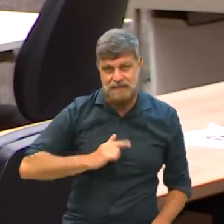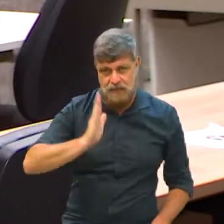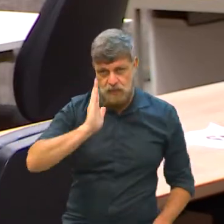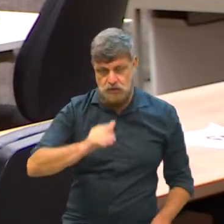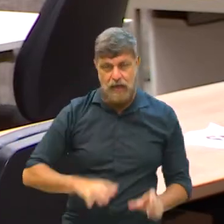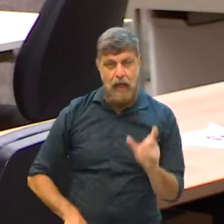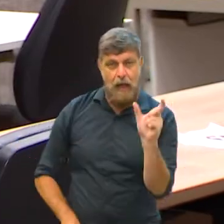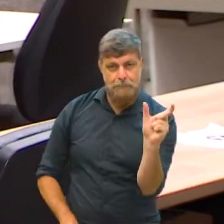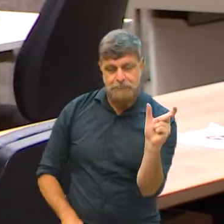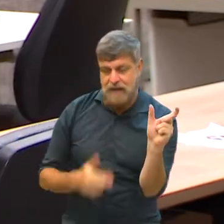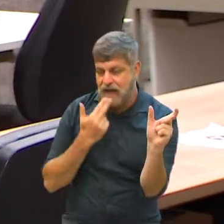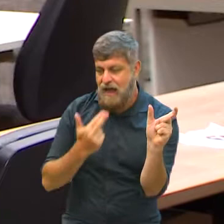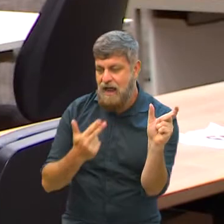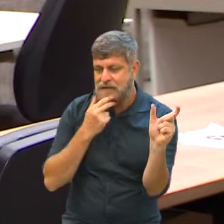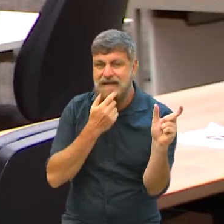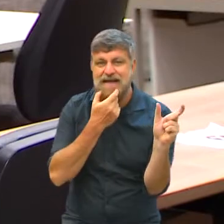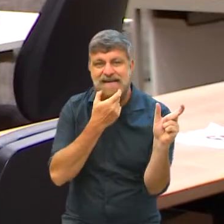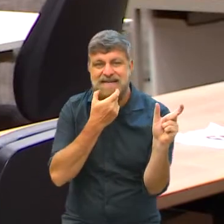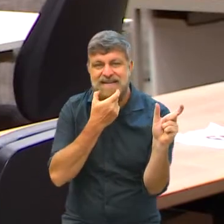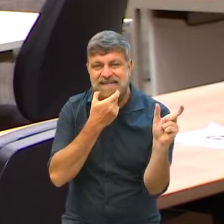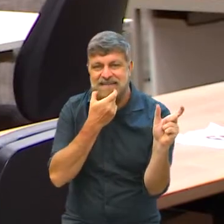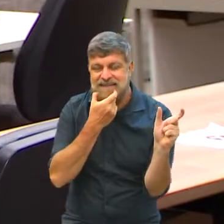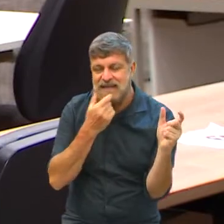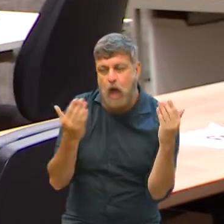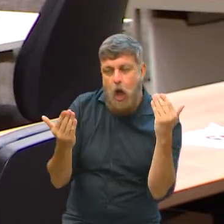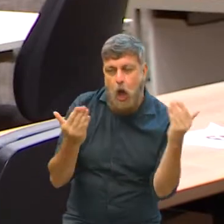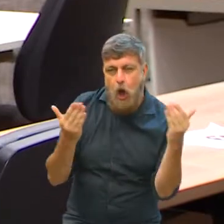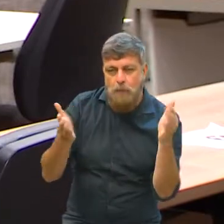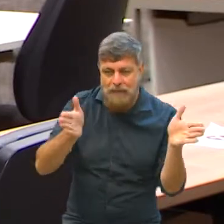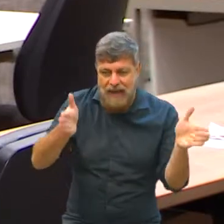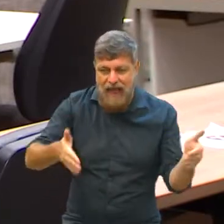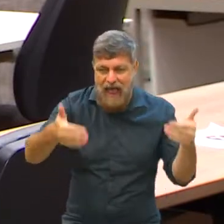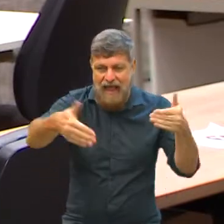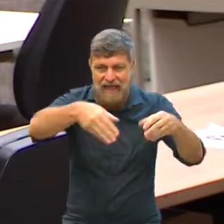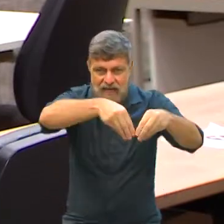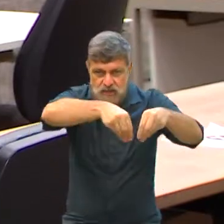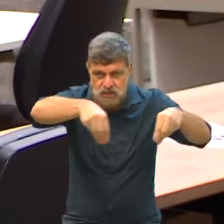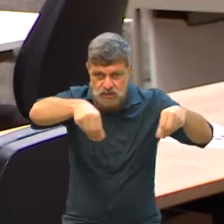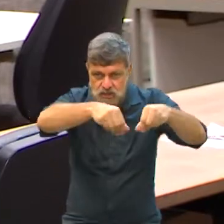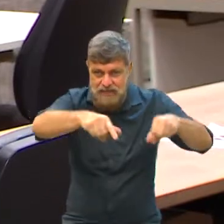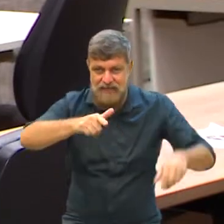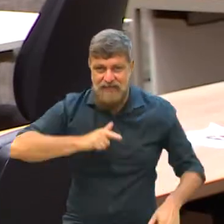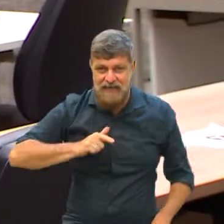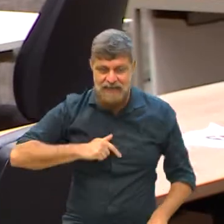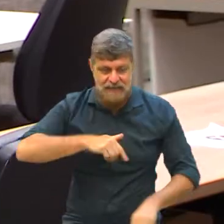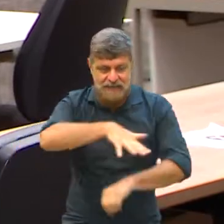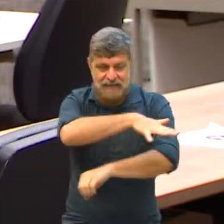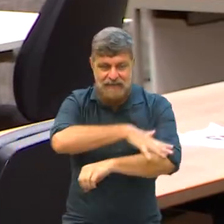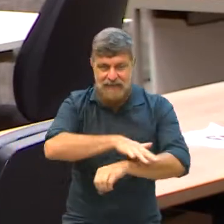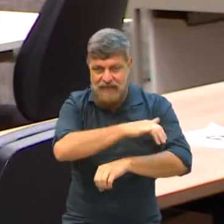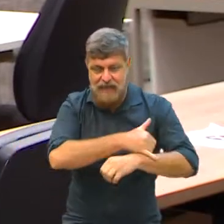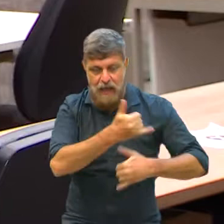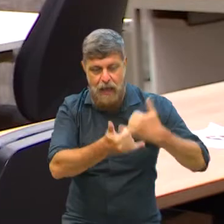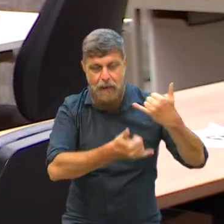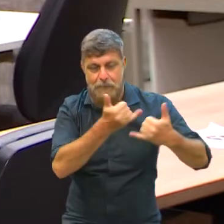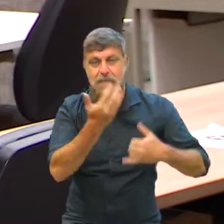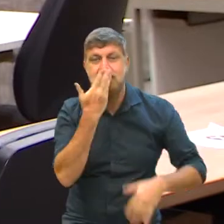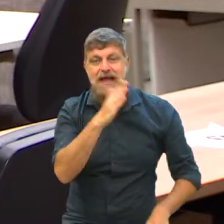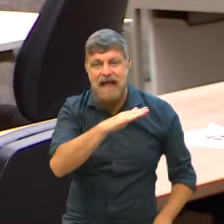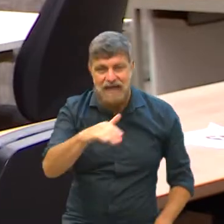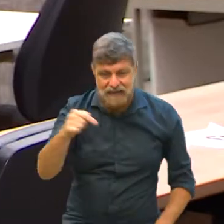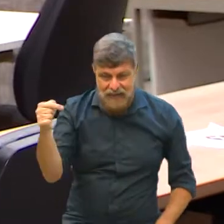seu nome sandbox vem do inglês e é uma referência as caixas de areia presentes nos parquinhos infantis